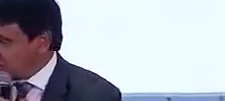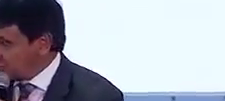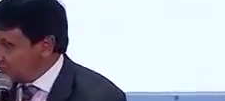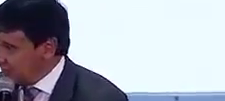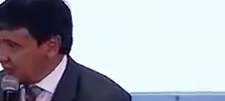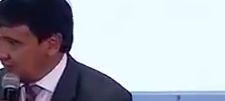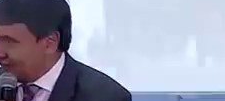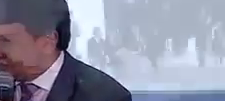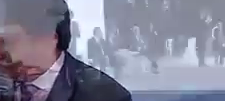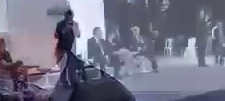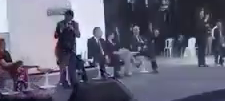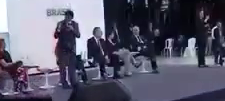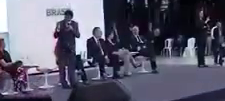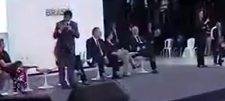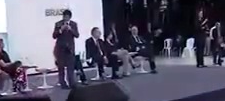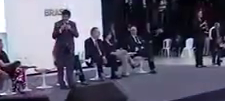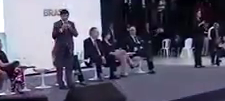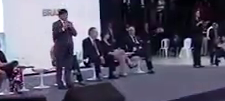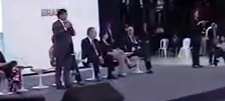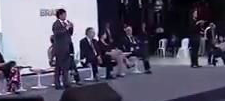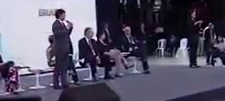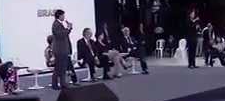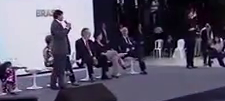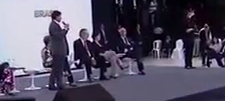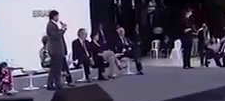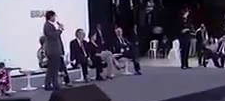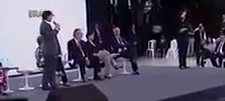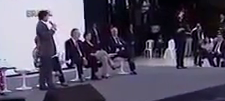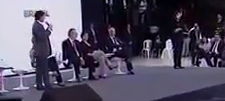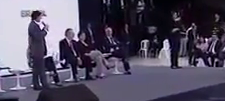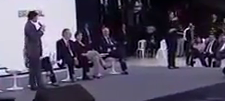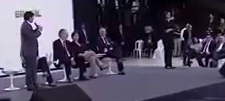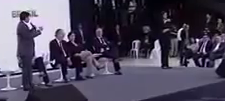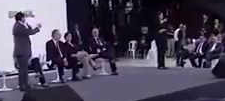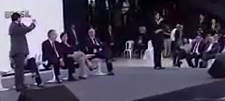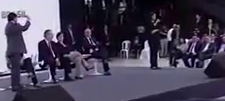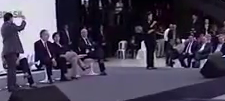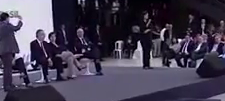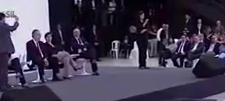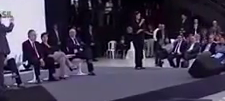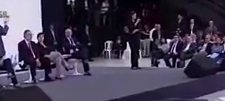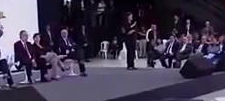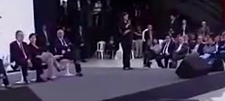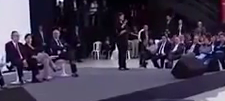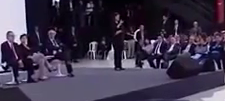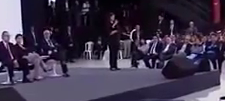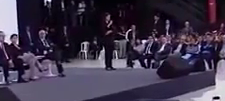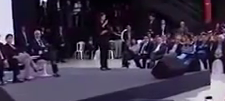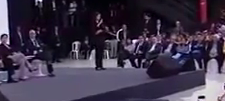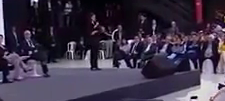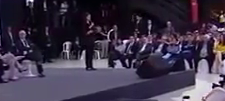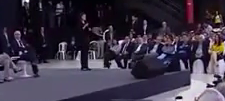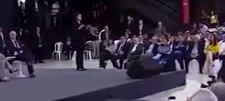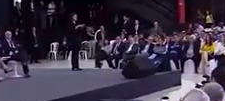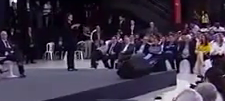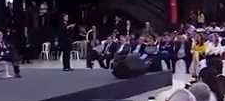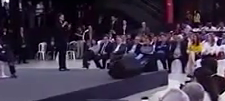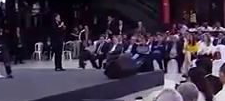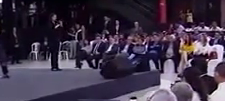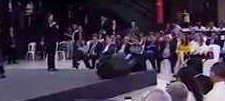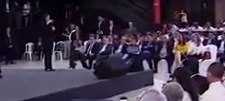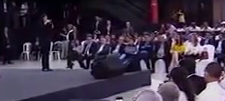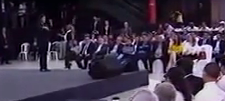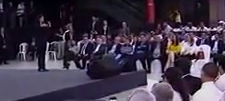deputado Temístocles Filho, nosso líder, deputado João de Deus. Me permita aqui, saudando também o desembargador